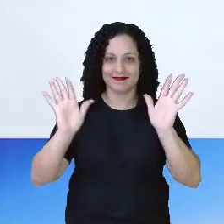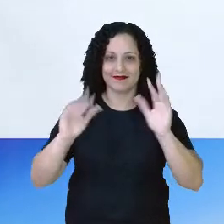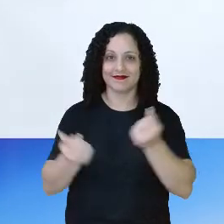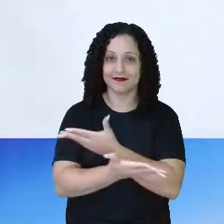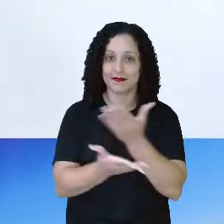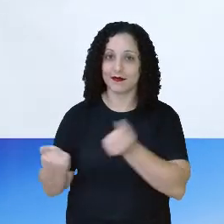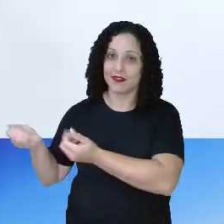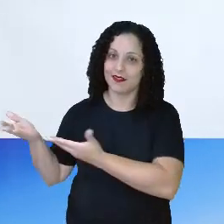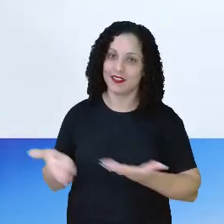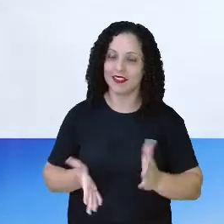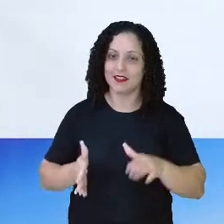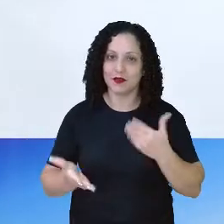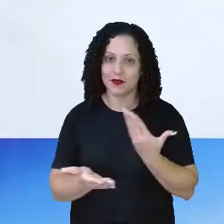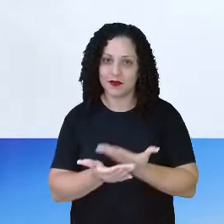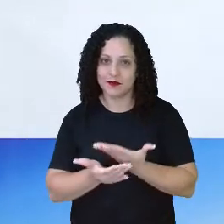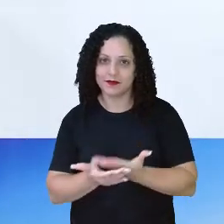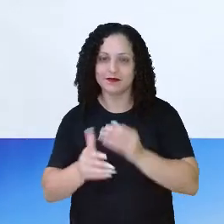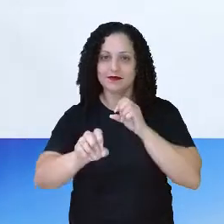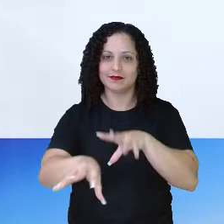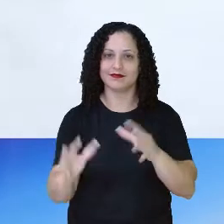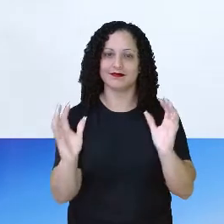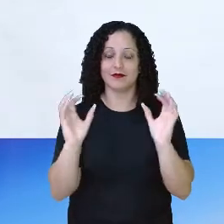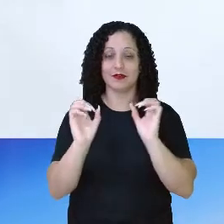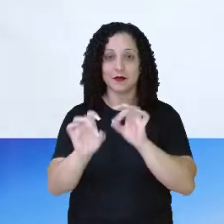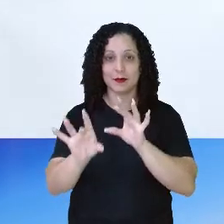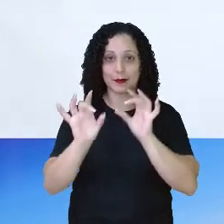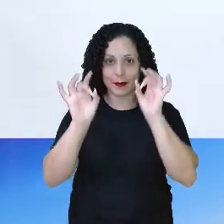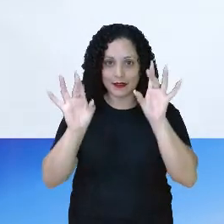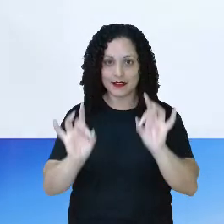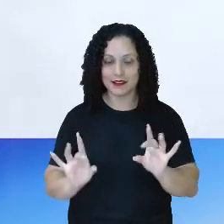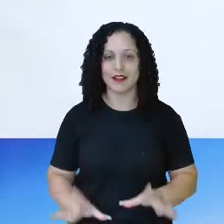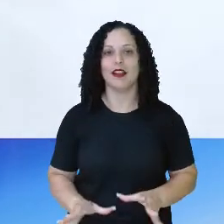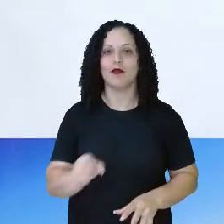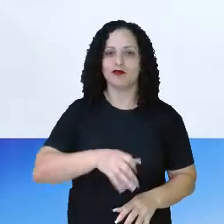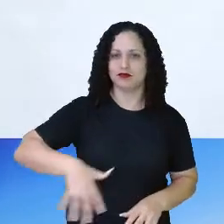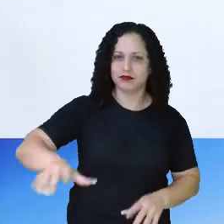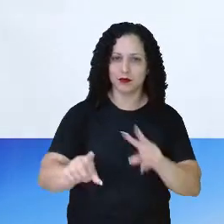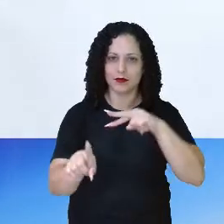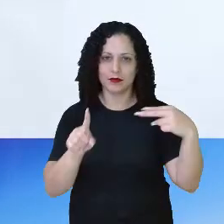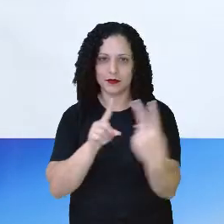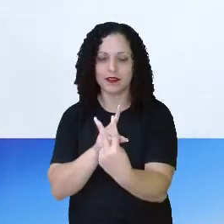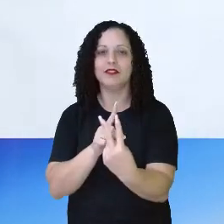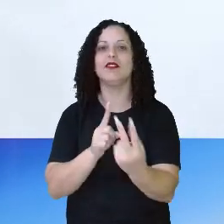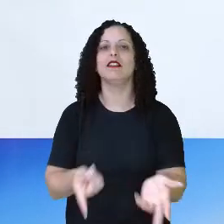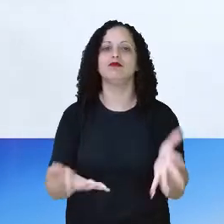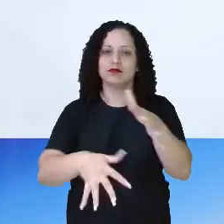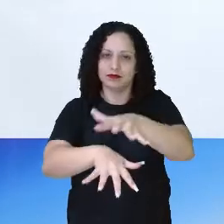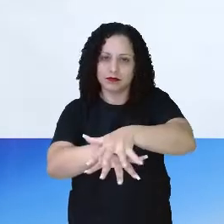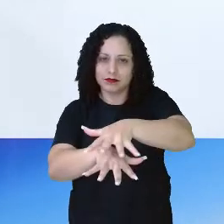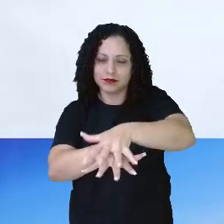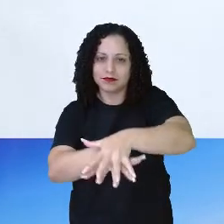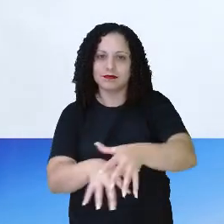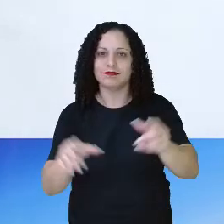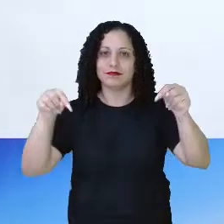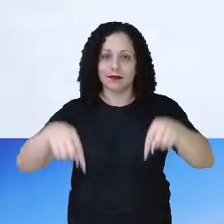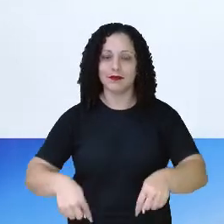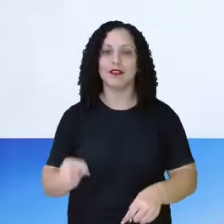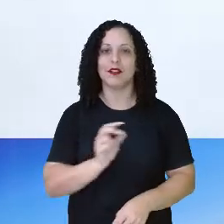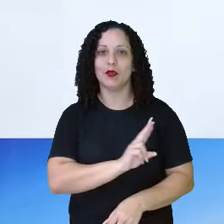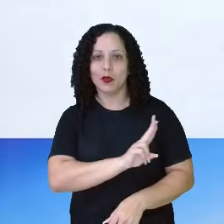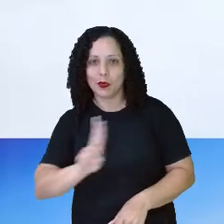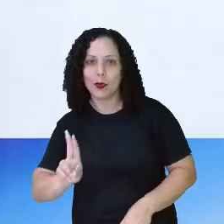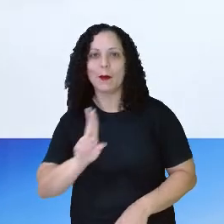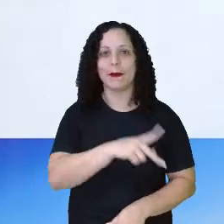seja bem-vindo a mais um encontro da Educação Especial na perspectiva da educação inclusiva aqui no Educa Recife. Meu nome é Thaís Luz